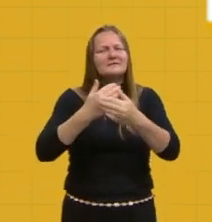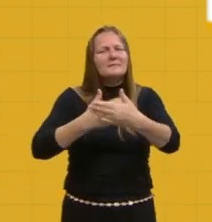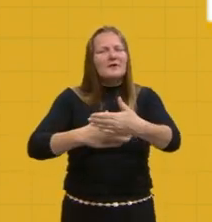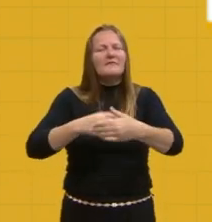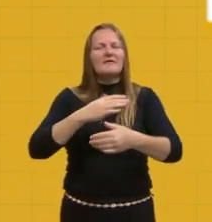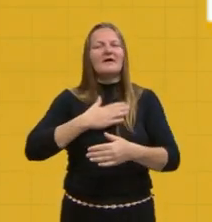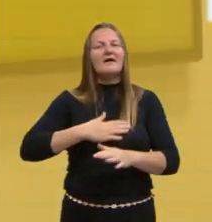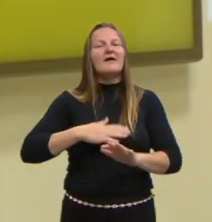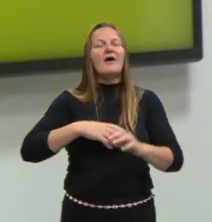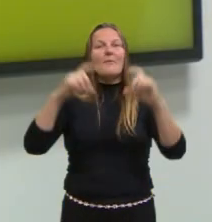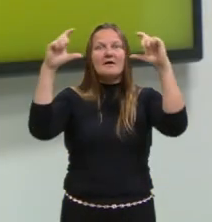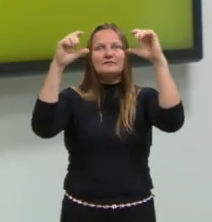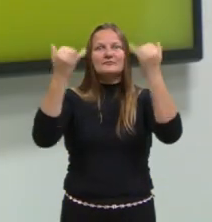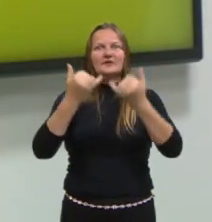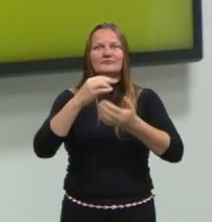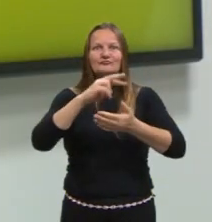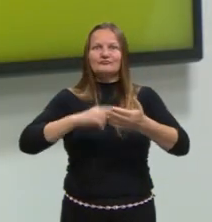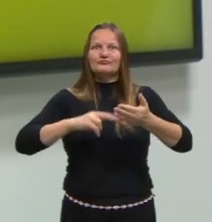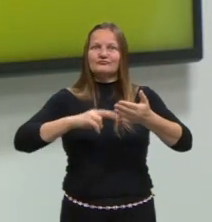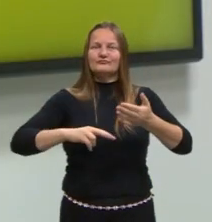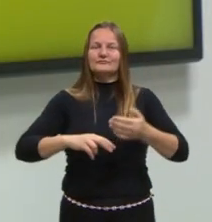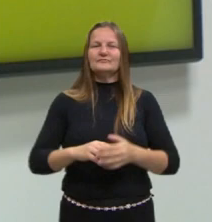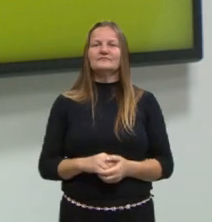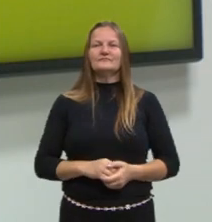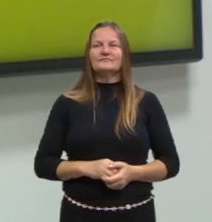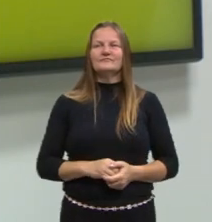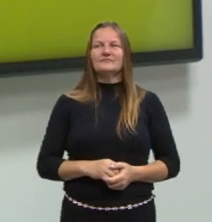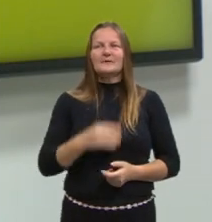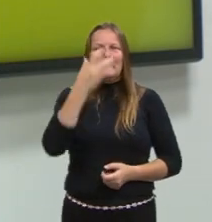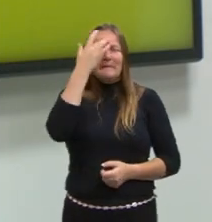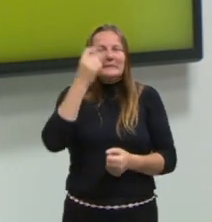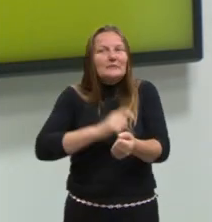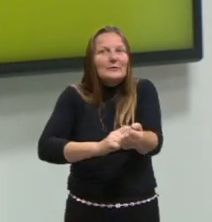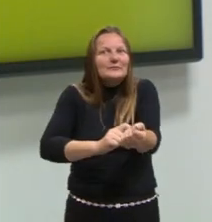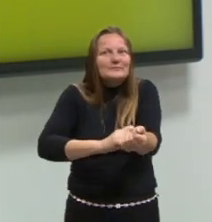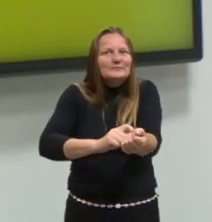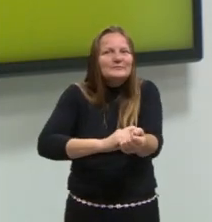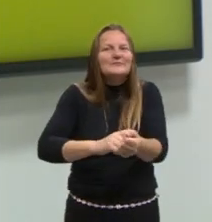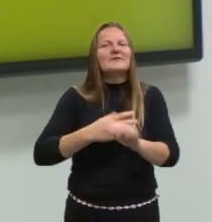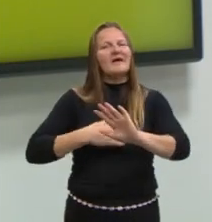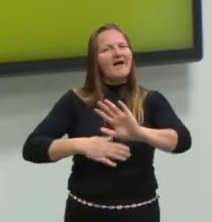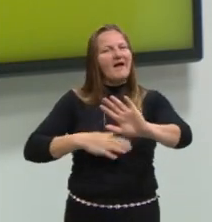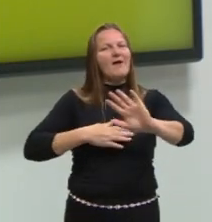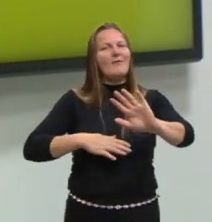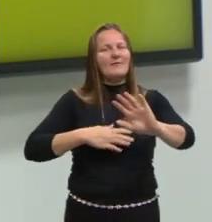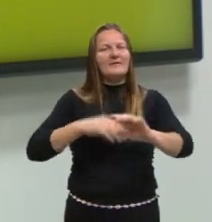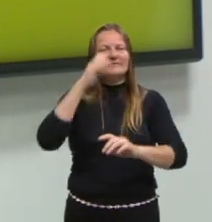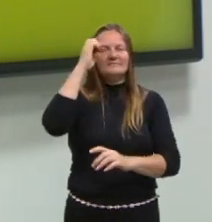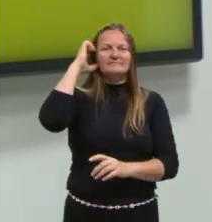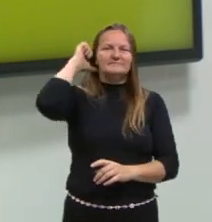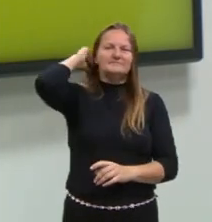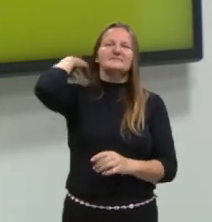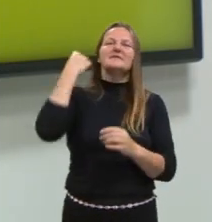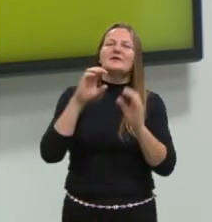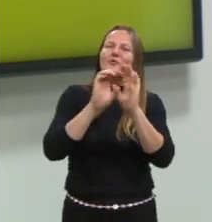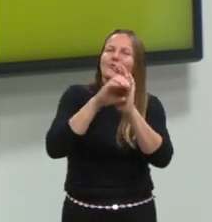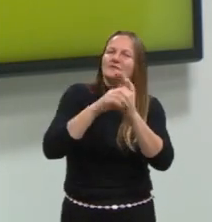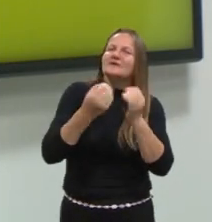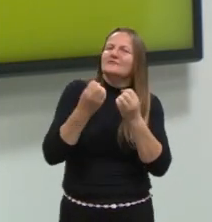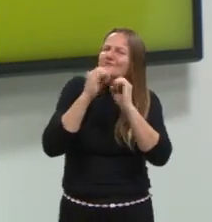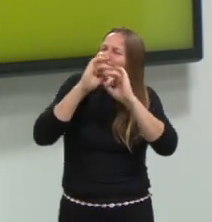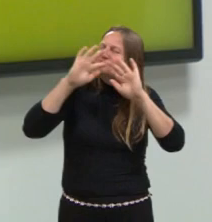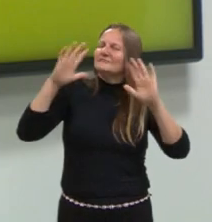um anunciado mais longo e acaba deixando o pessoal um pouco mais nervoso né mas as questões muitas vezes é só conceitual entender